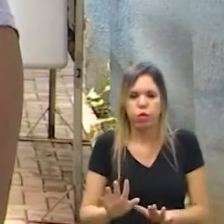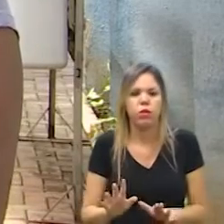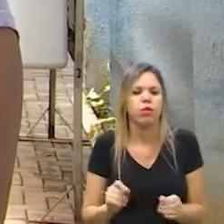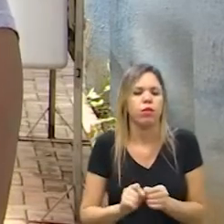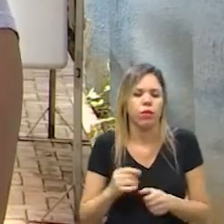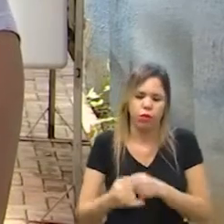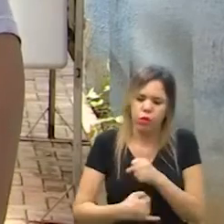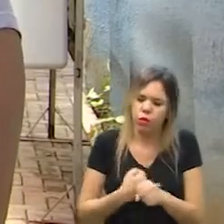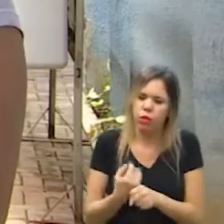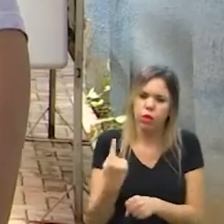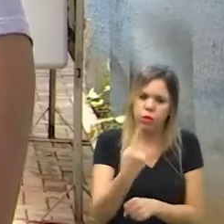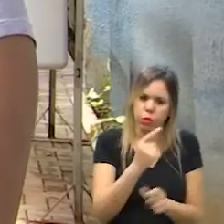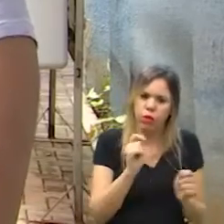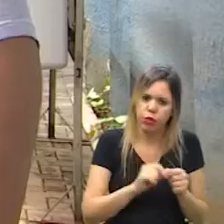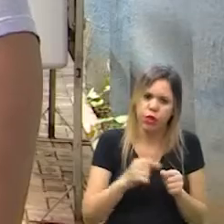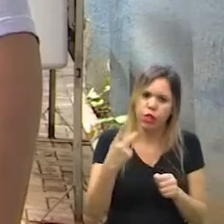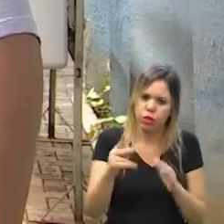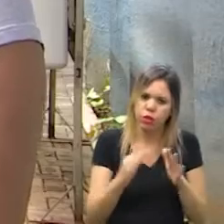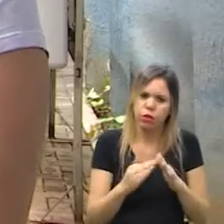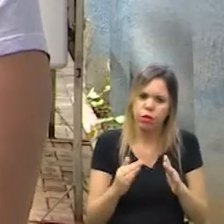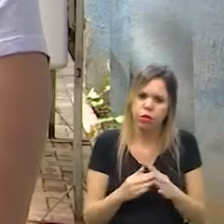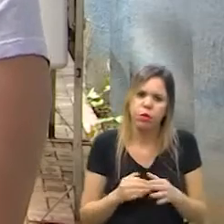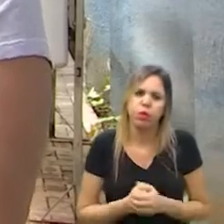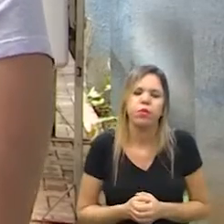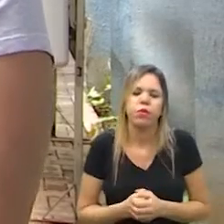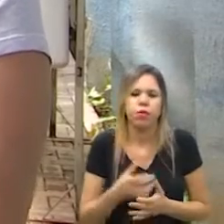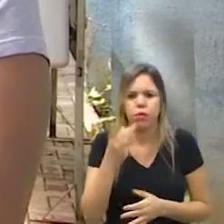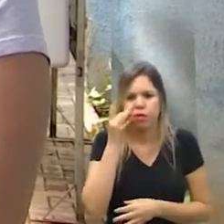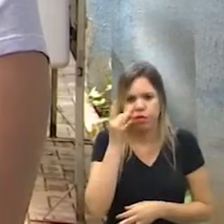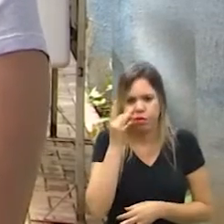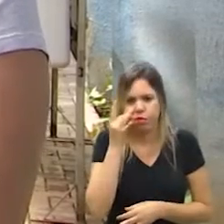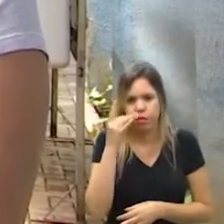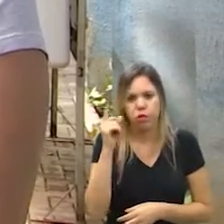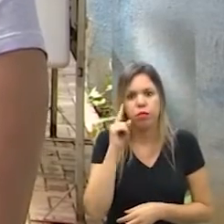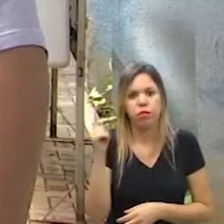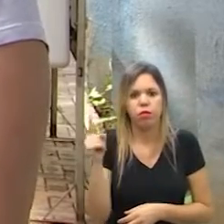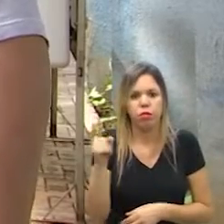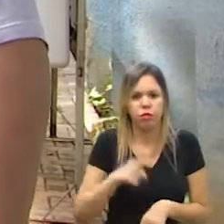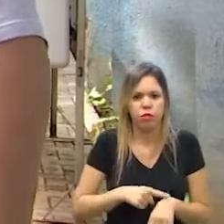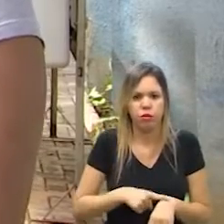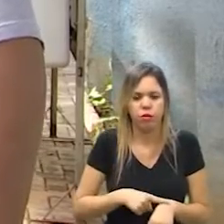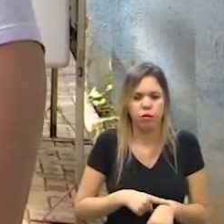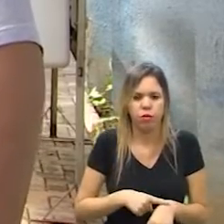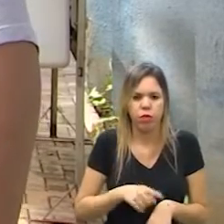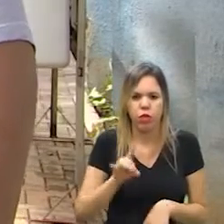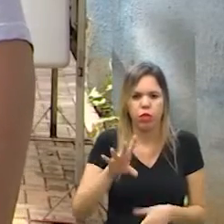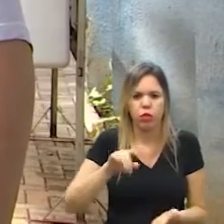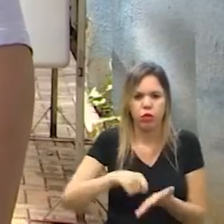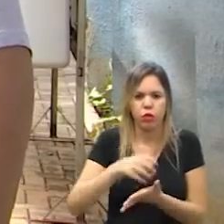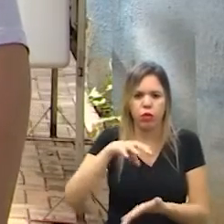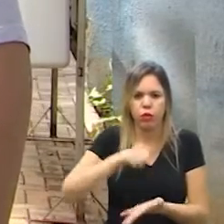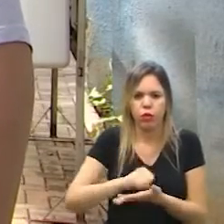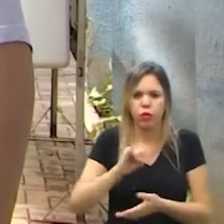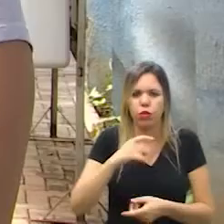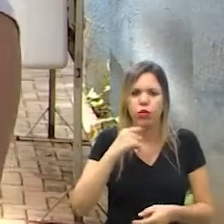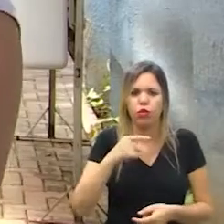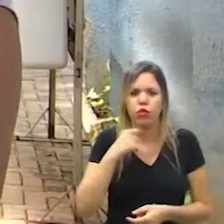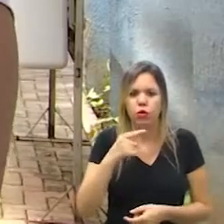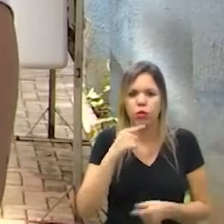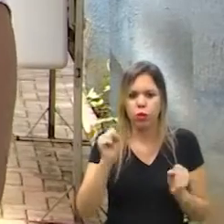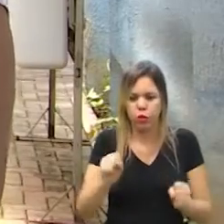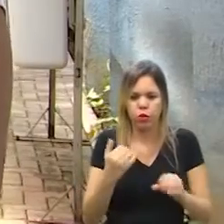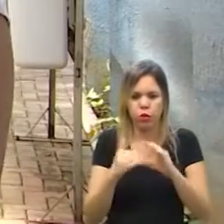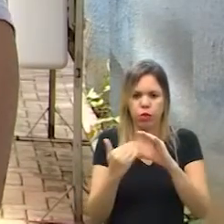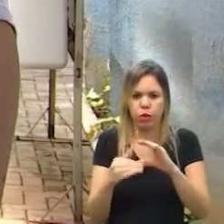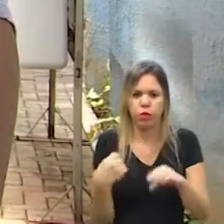ficar gravadas. Então, assim, apesar dele ser online, cada um vai poder fazer na sua casa, tem que estar presente naquele dia e naquele horário.